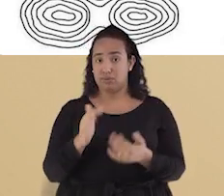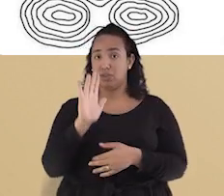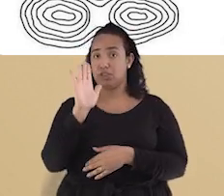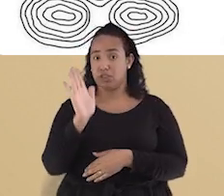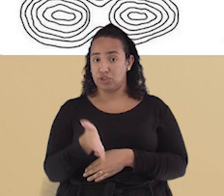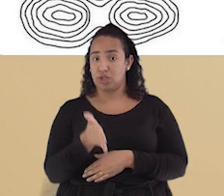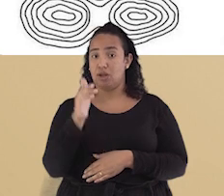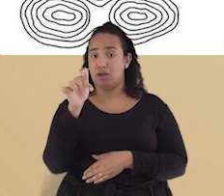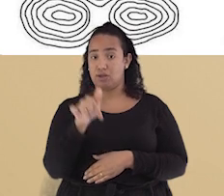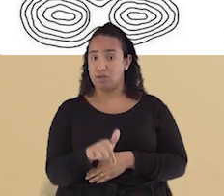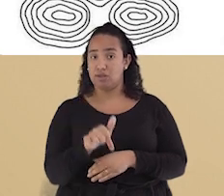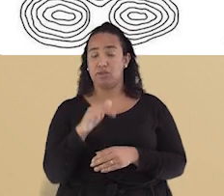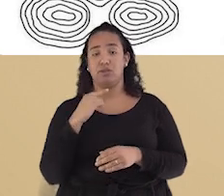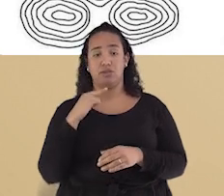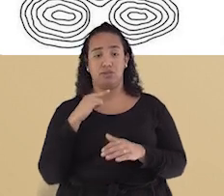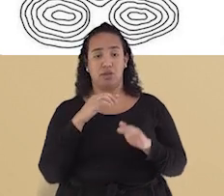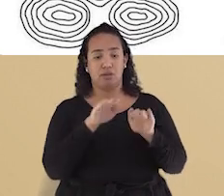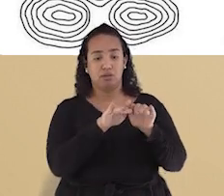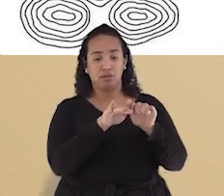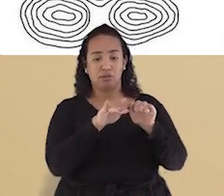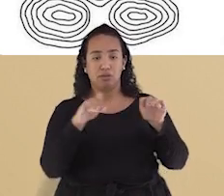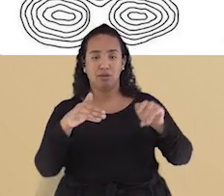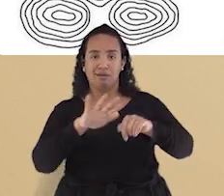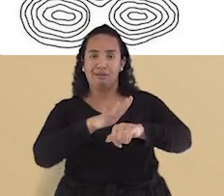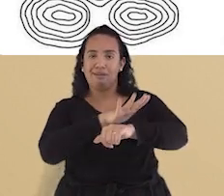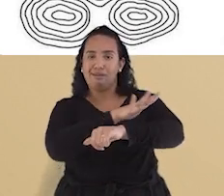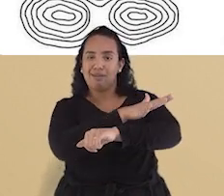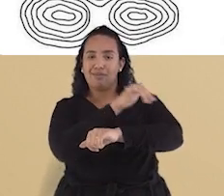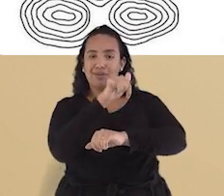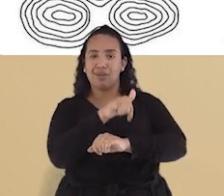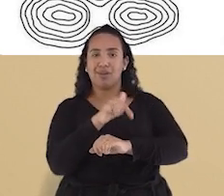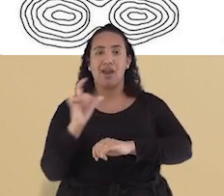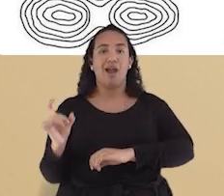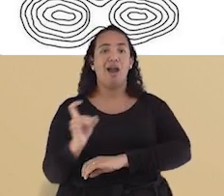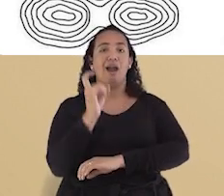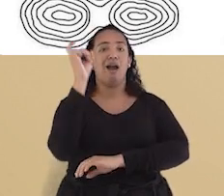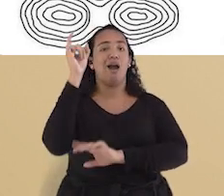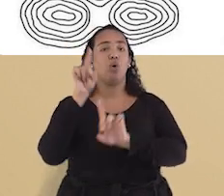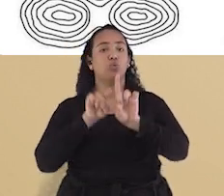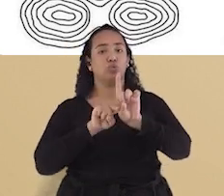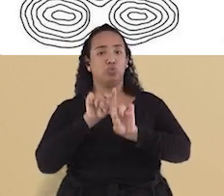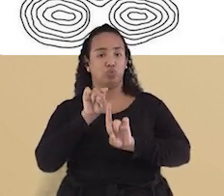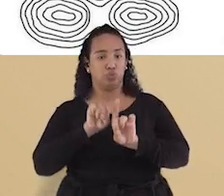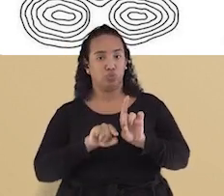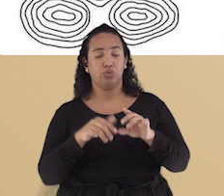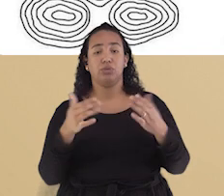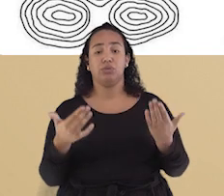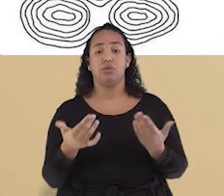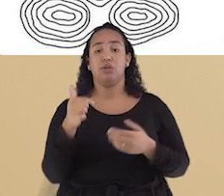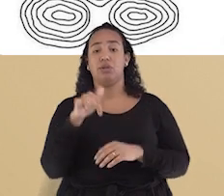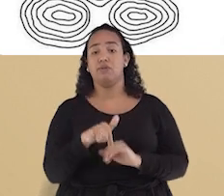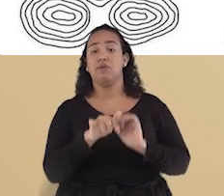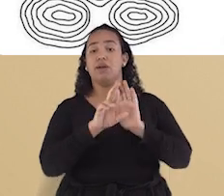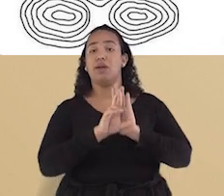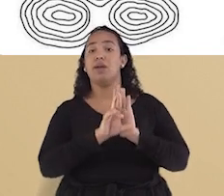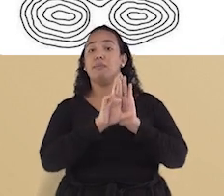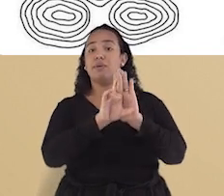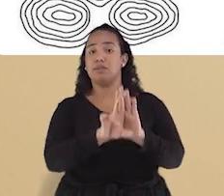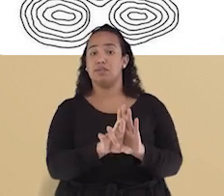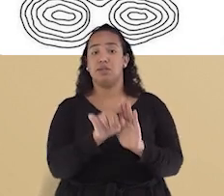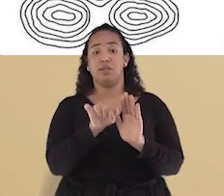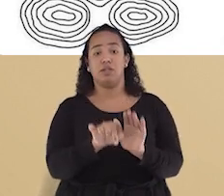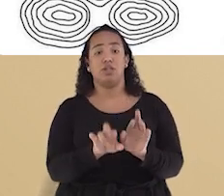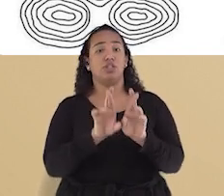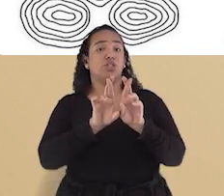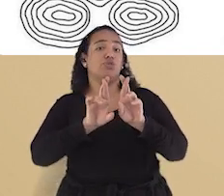elas medem a altitude do relevo. E essa é a melhor maneira de representar as diferenças